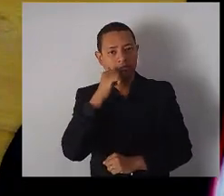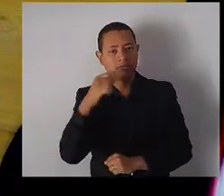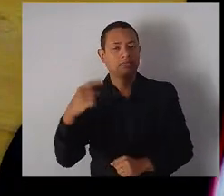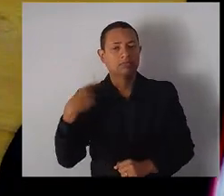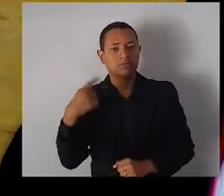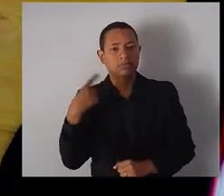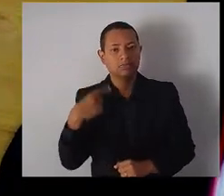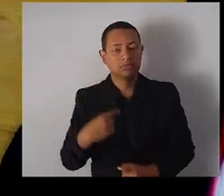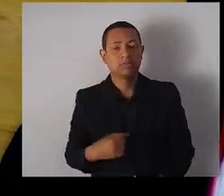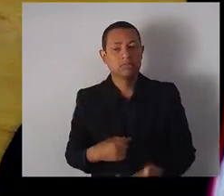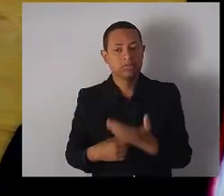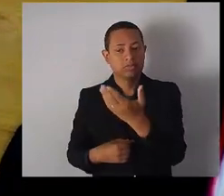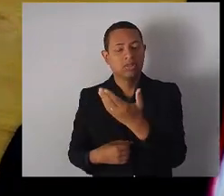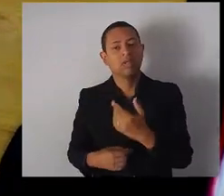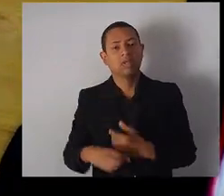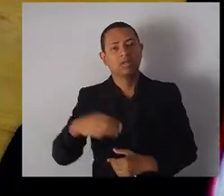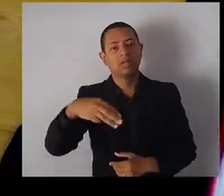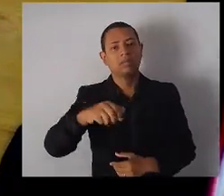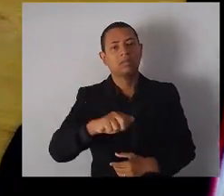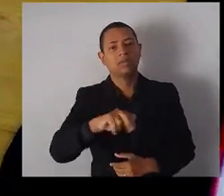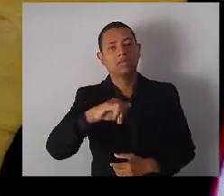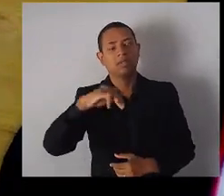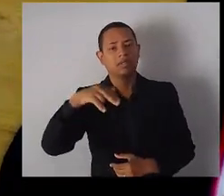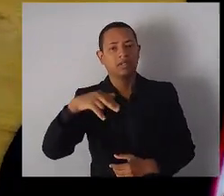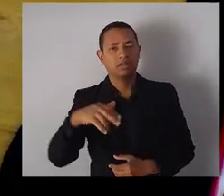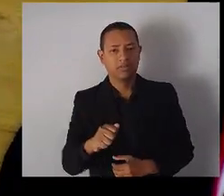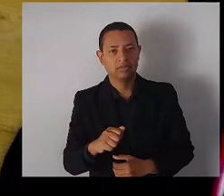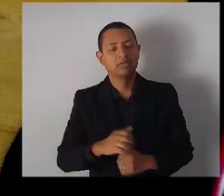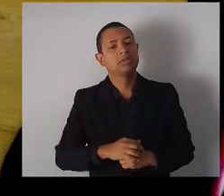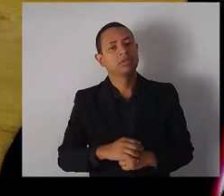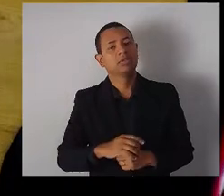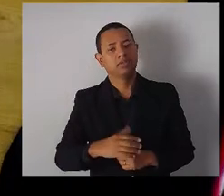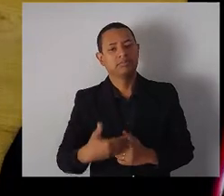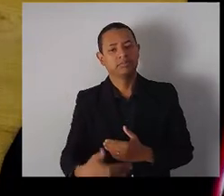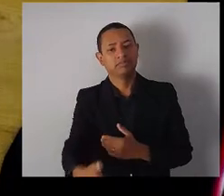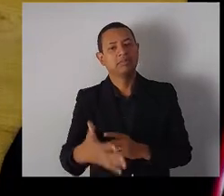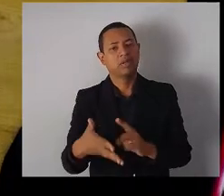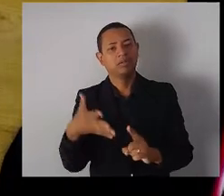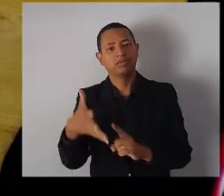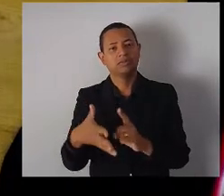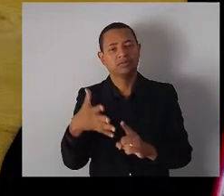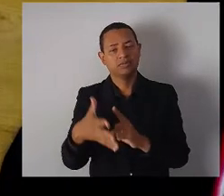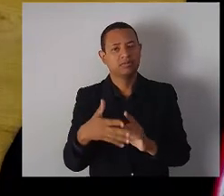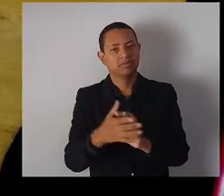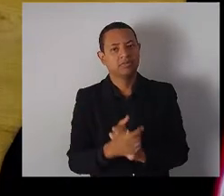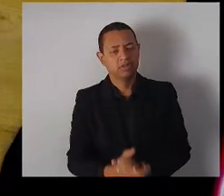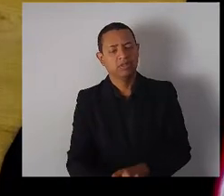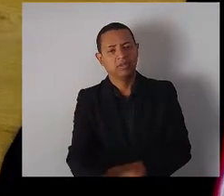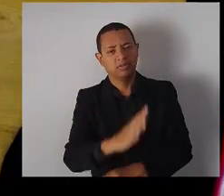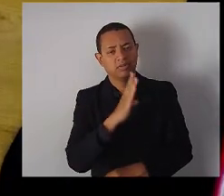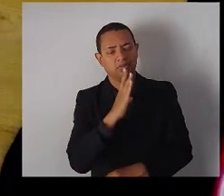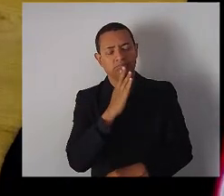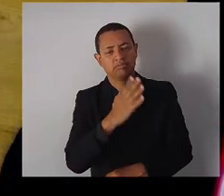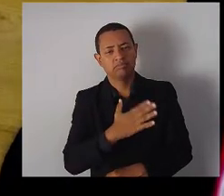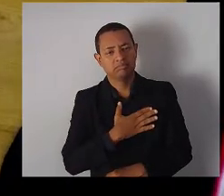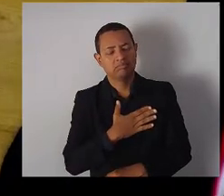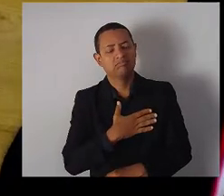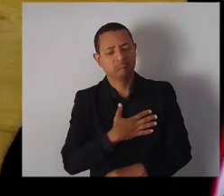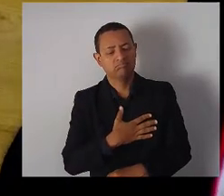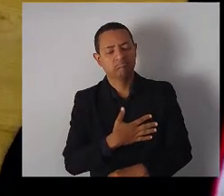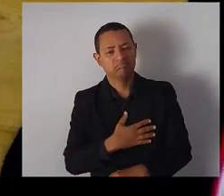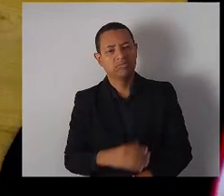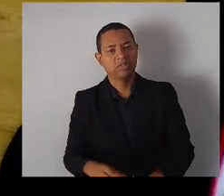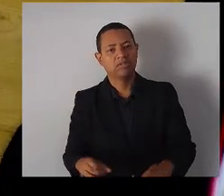advogada Mariana Pedrosa, que logo mais fará uma sustentação oral, advogada conhecida, aguerrida, e que abrilhantará aqui os